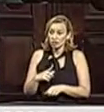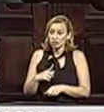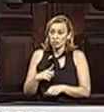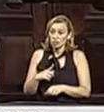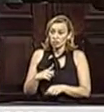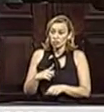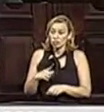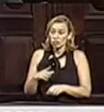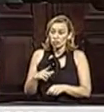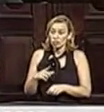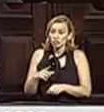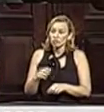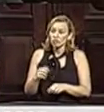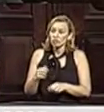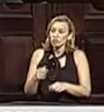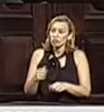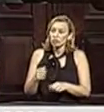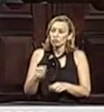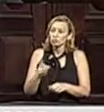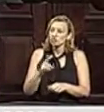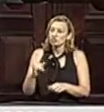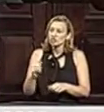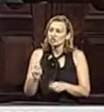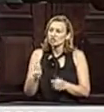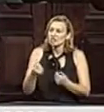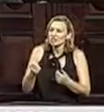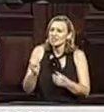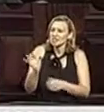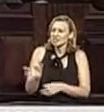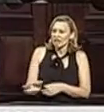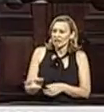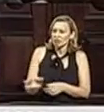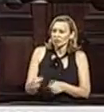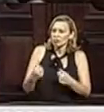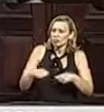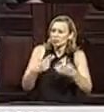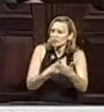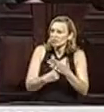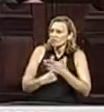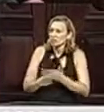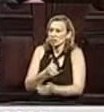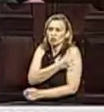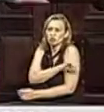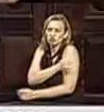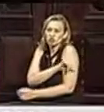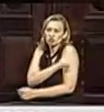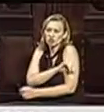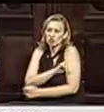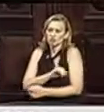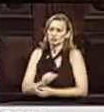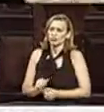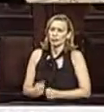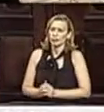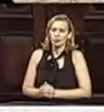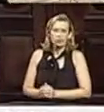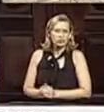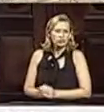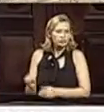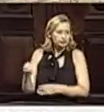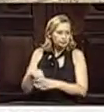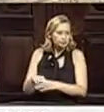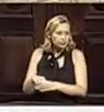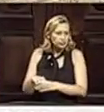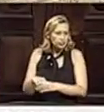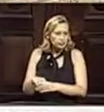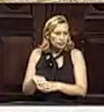é urgente que a gente possa defender os empregos do Estado do Rio de Janeiro e defender a nossa arrecadação. Deputado Flávio Serafim. Deputado André Correia,